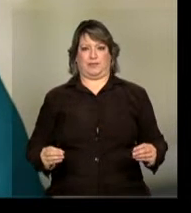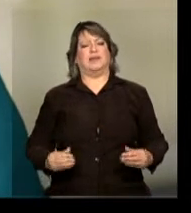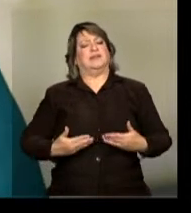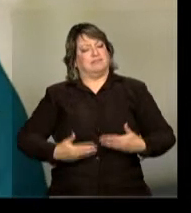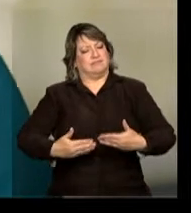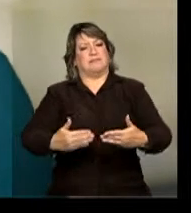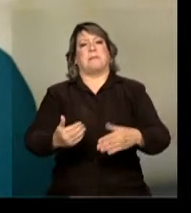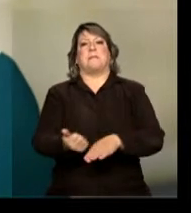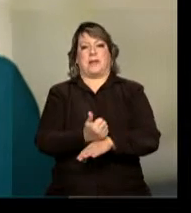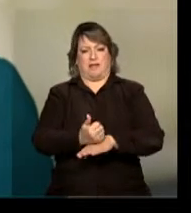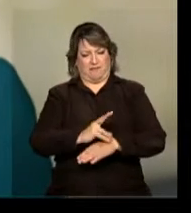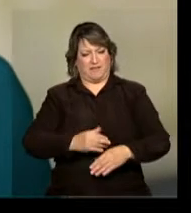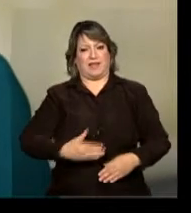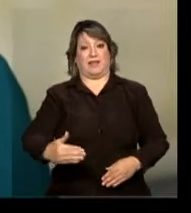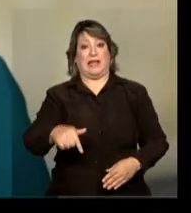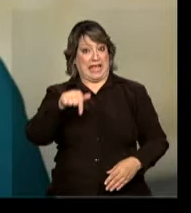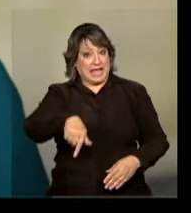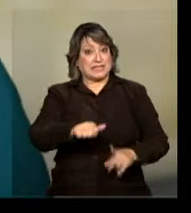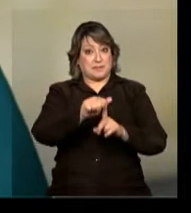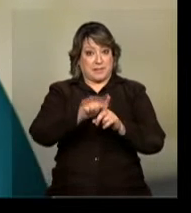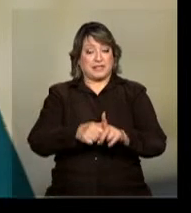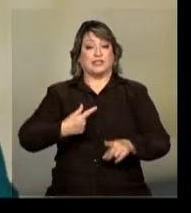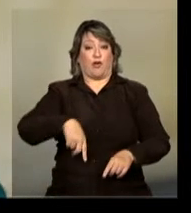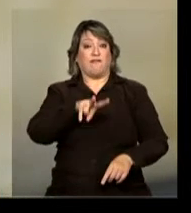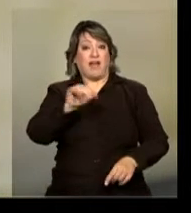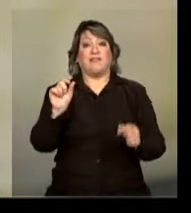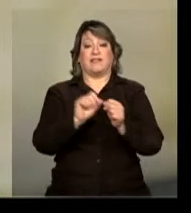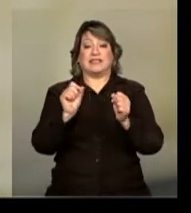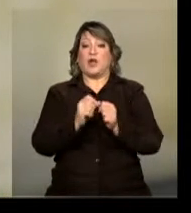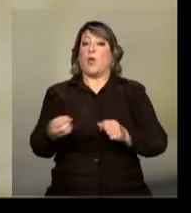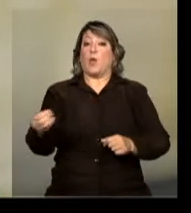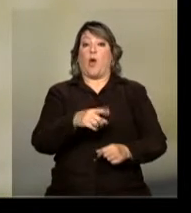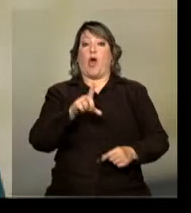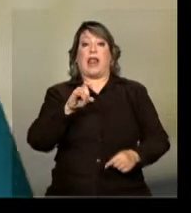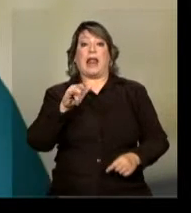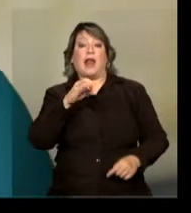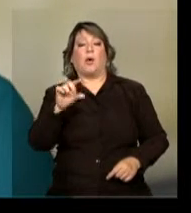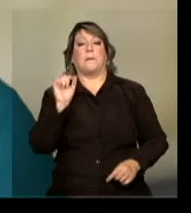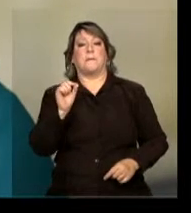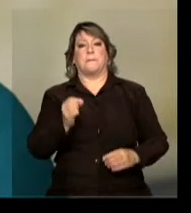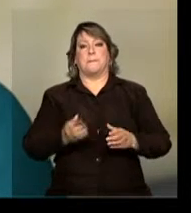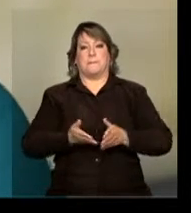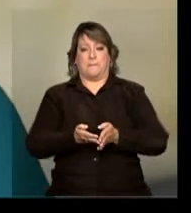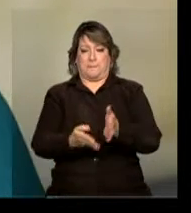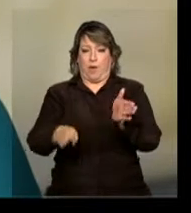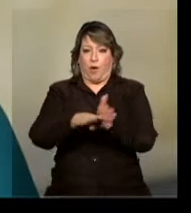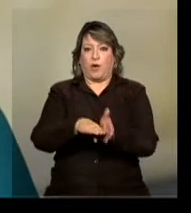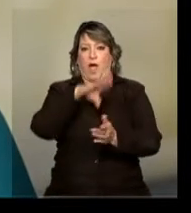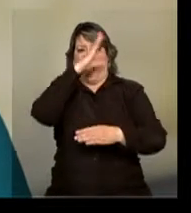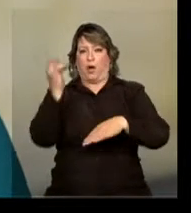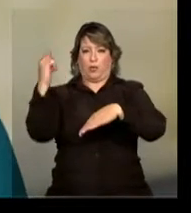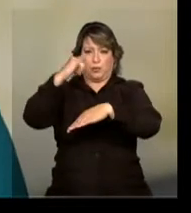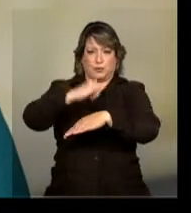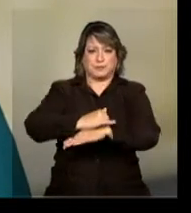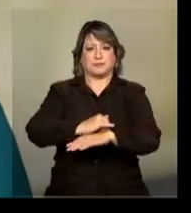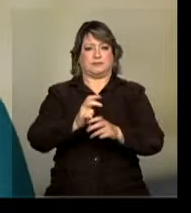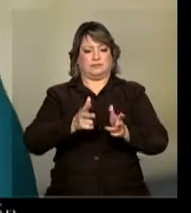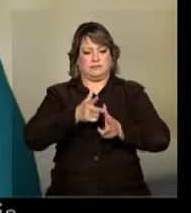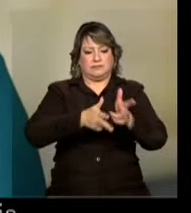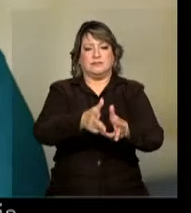caminho ainda este mês vamos fazer novos leilões de portos aeroportos ferrovias e